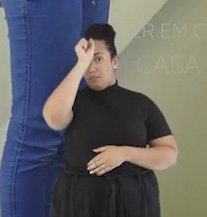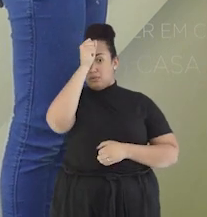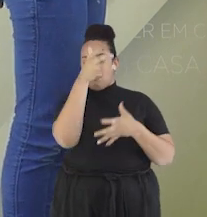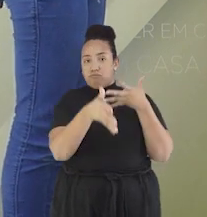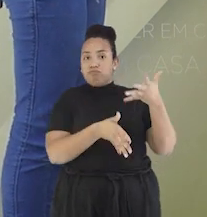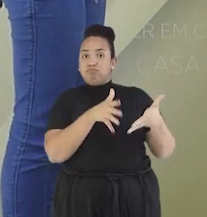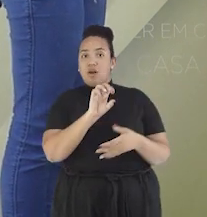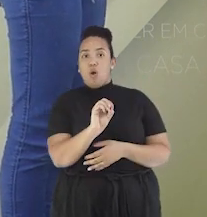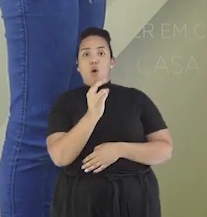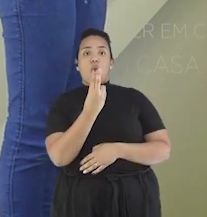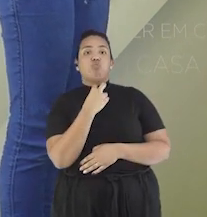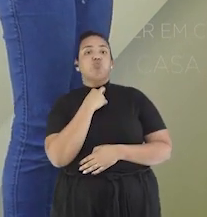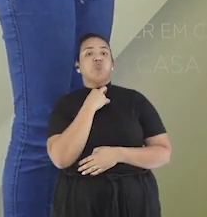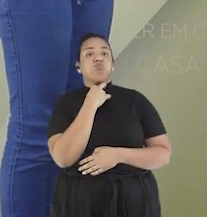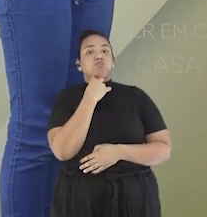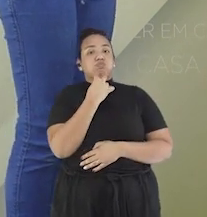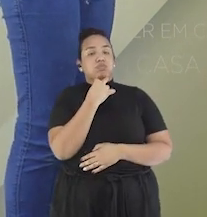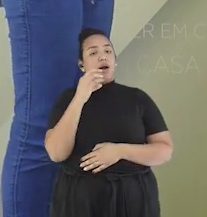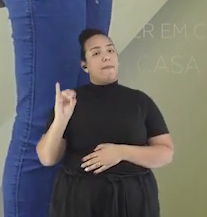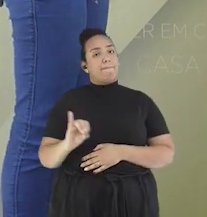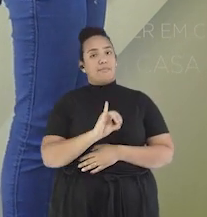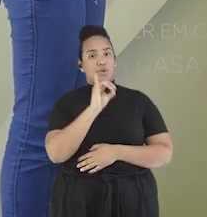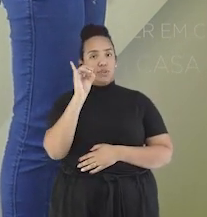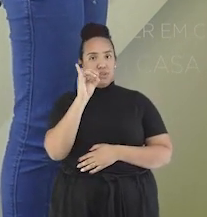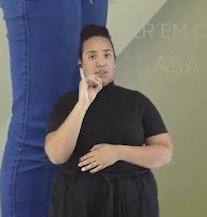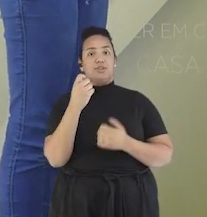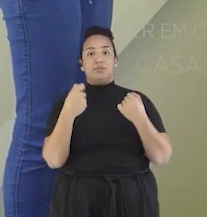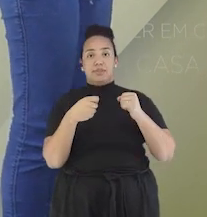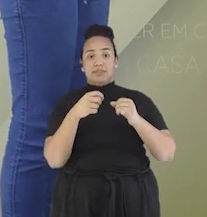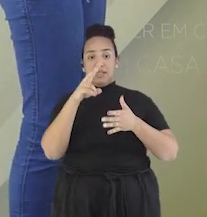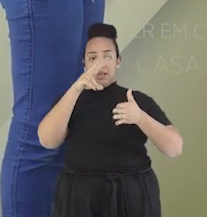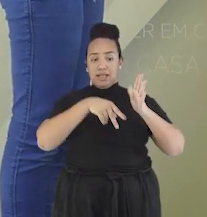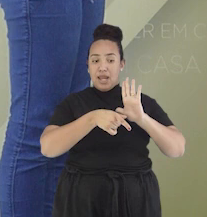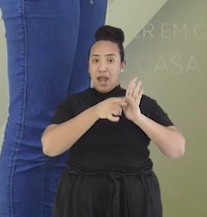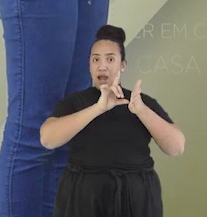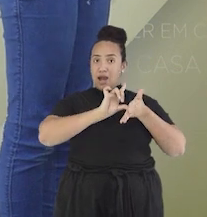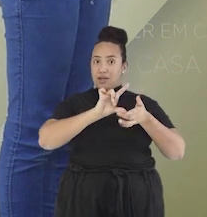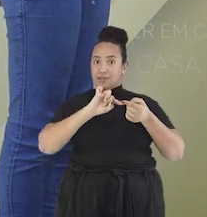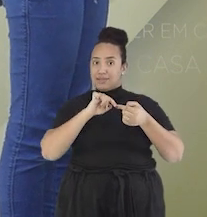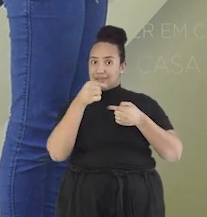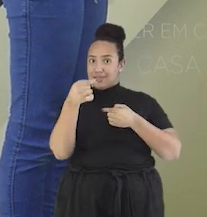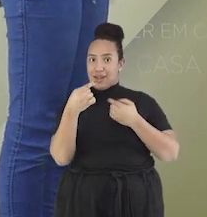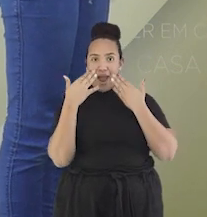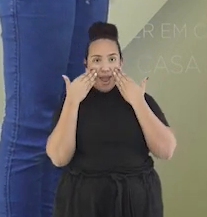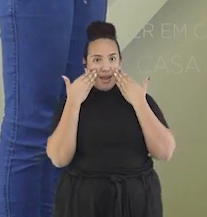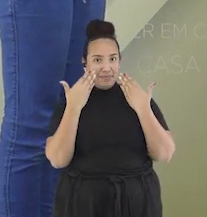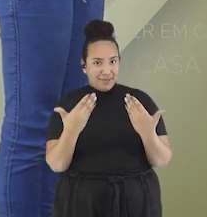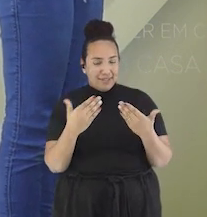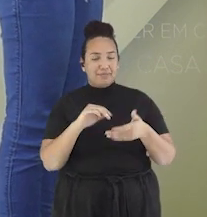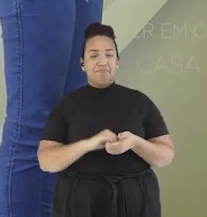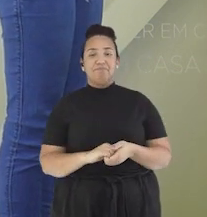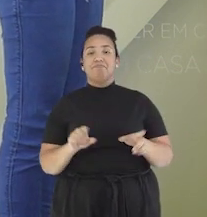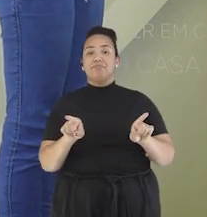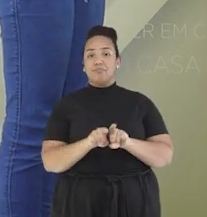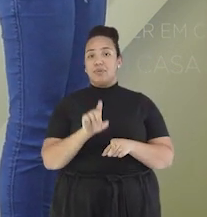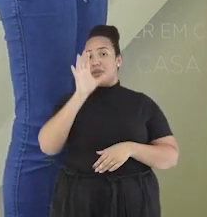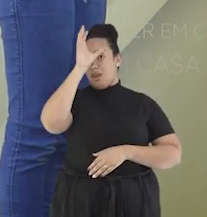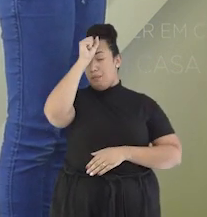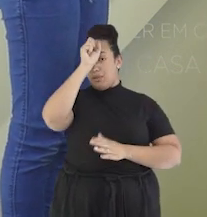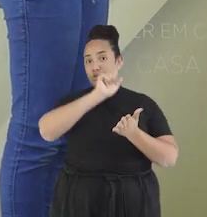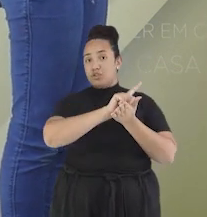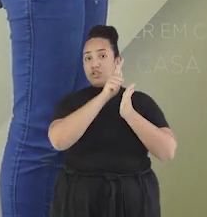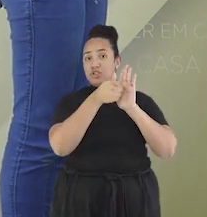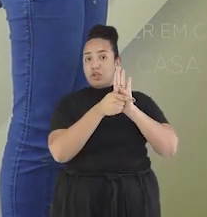e da leitura em voz baixa antes da leitura em voz alta, não foi isso, Heloísa? Foi isso. Descobriu o que é gênero textual?